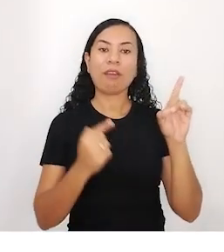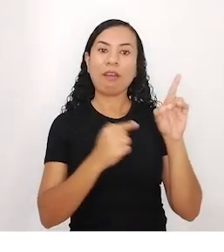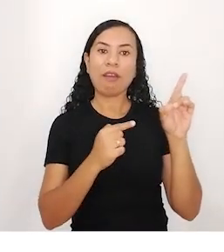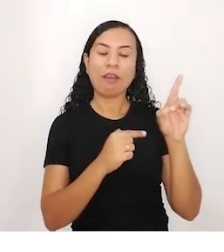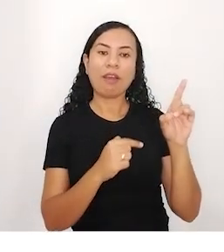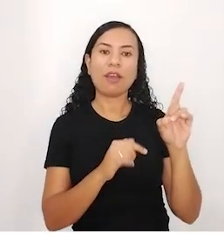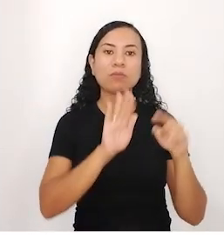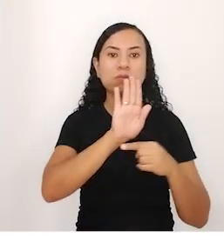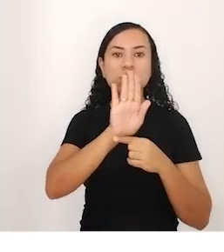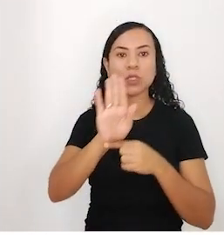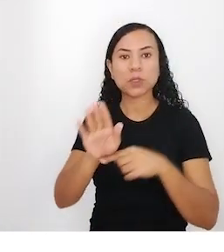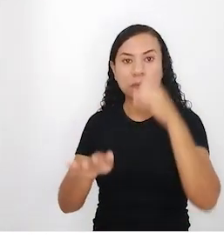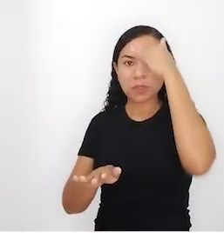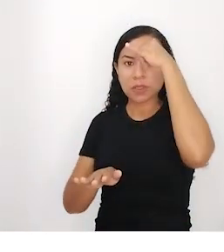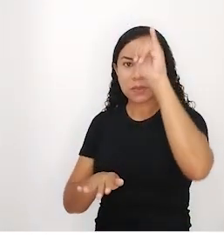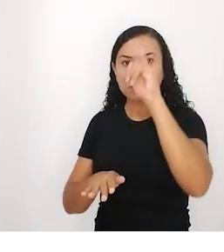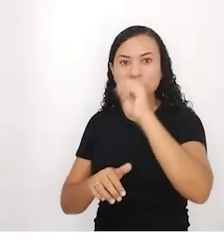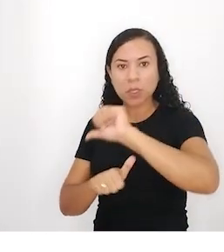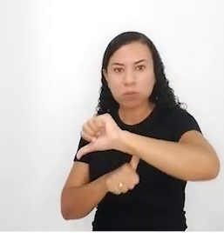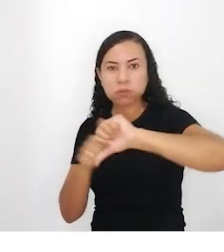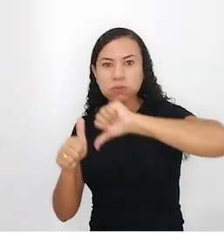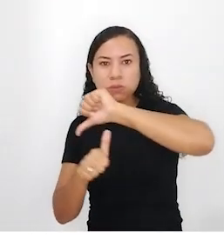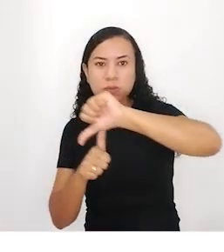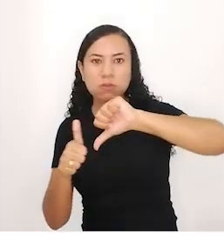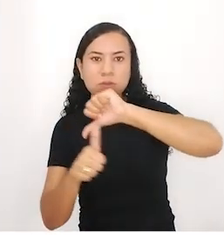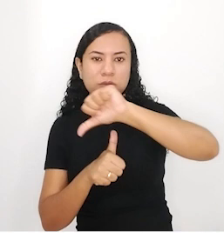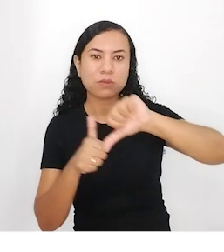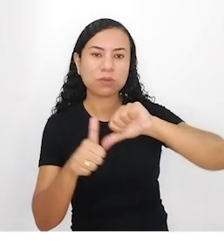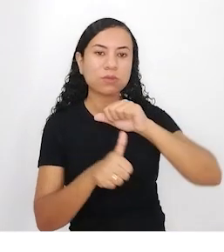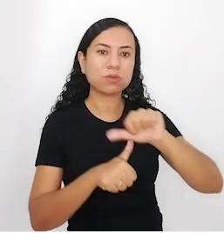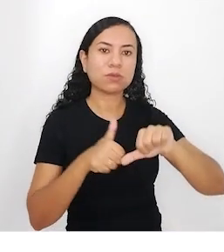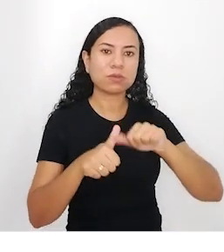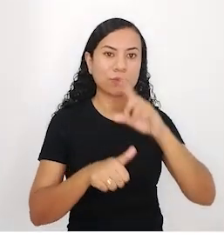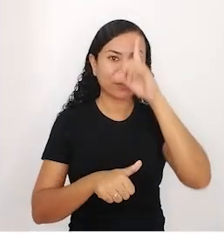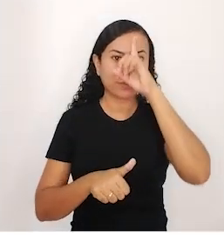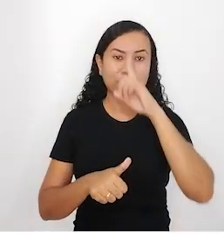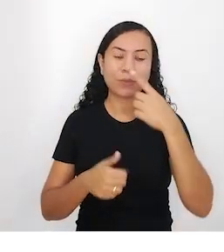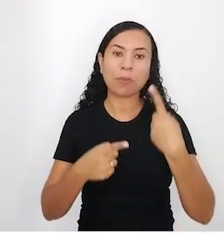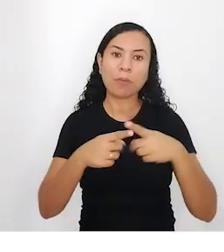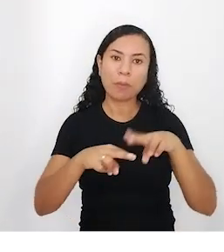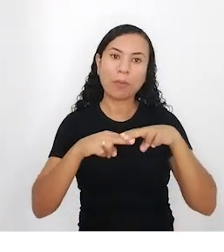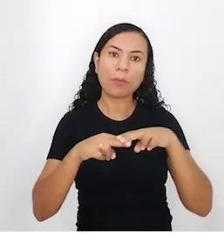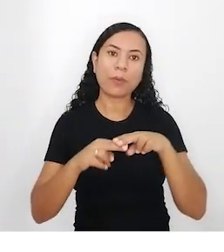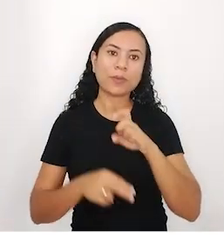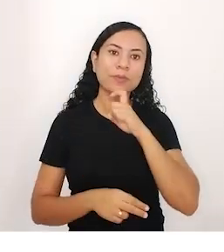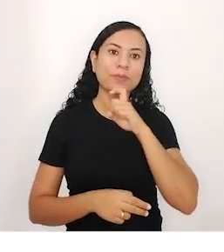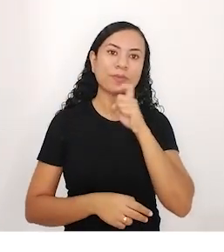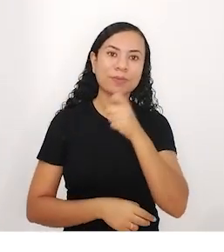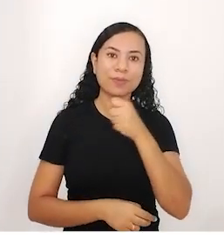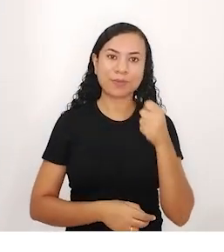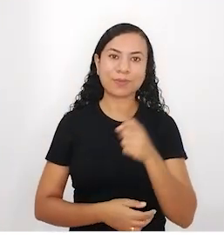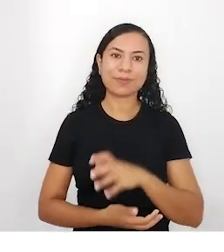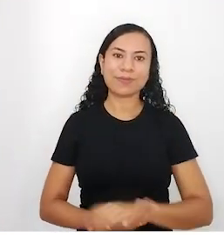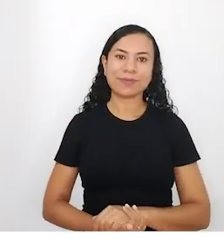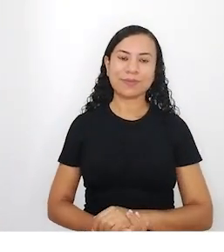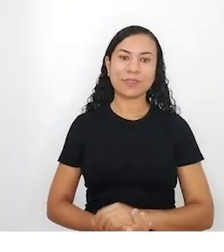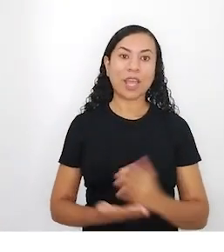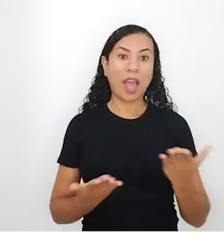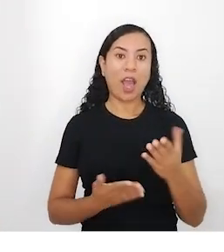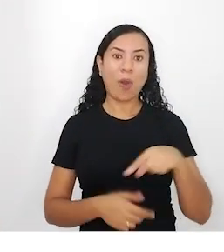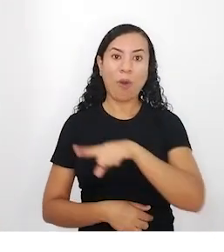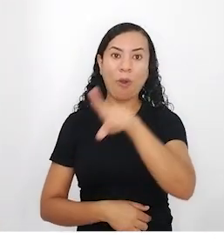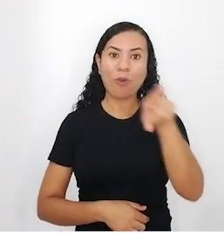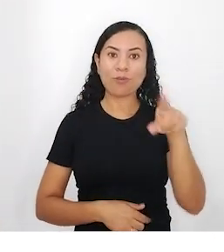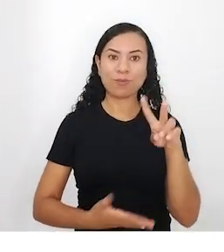Chegou a hora de você aparecer na TV. Vamos fazer um experimento sobre a maturação desse vegetal? Vamos utilizar a banana